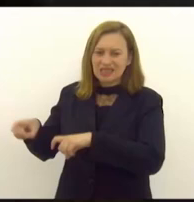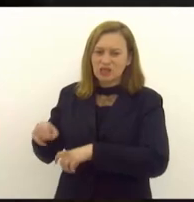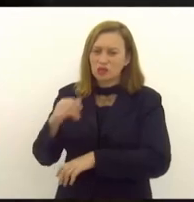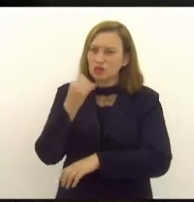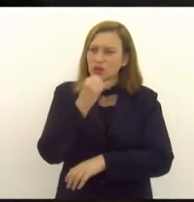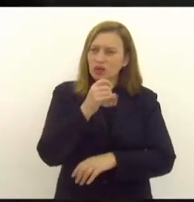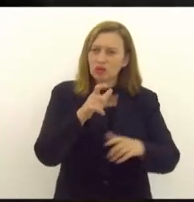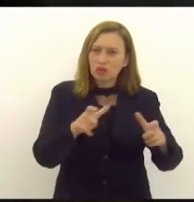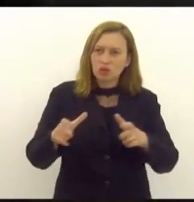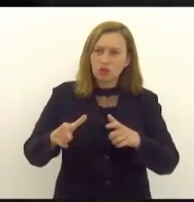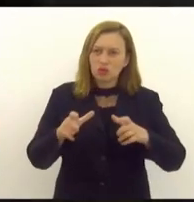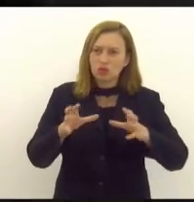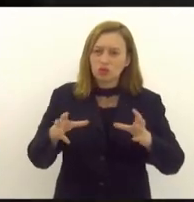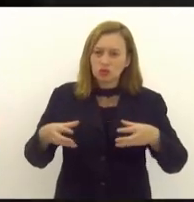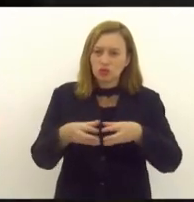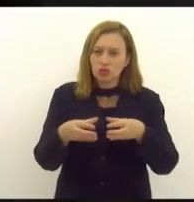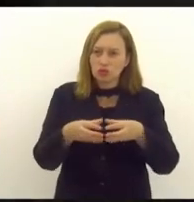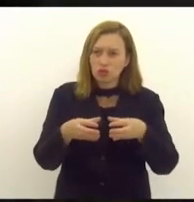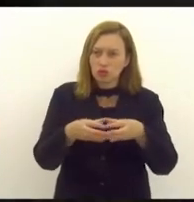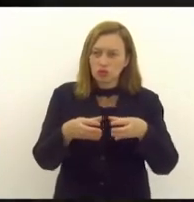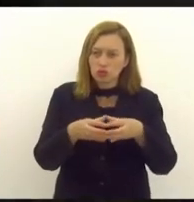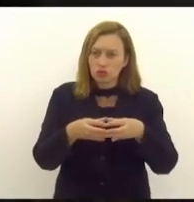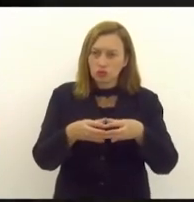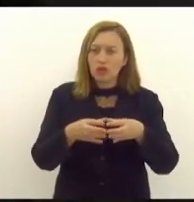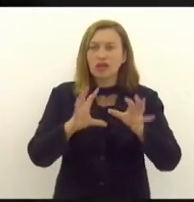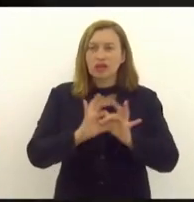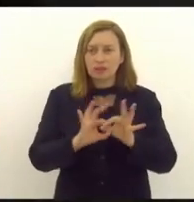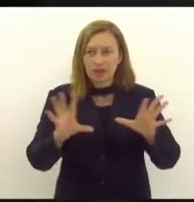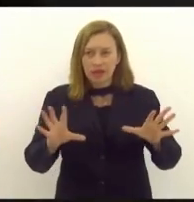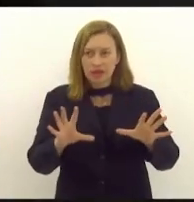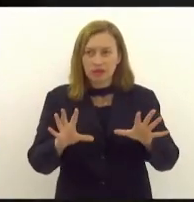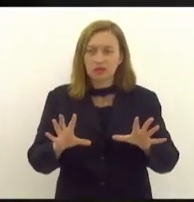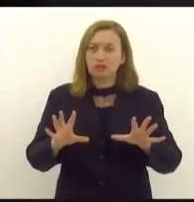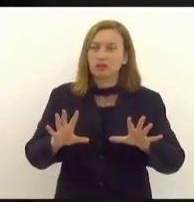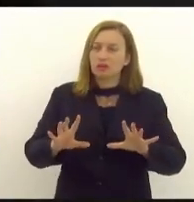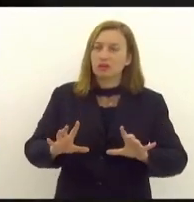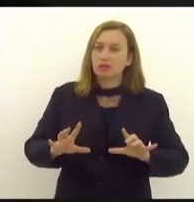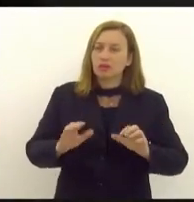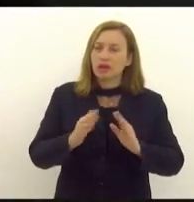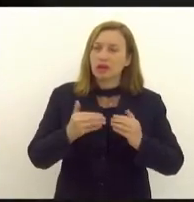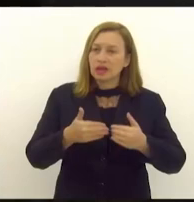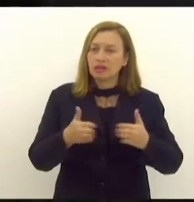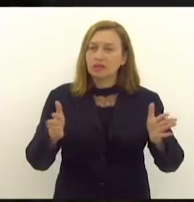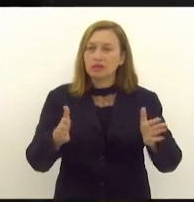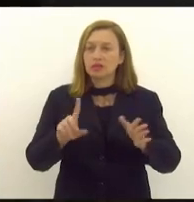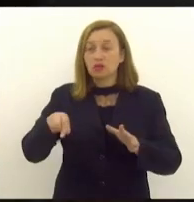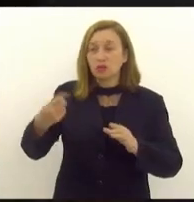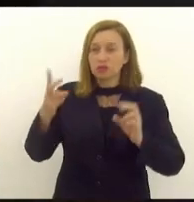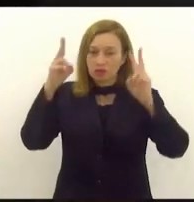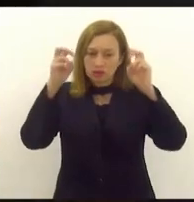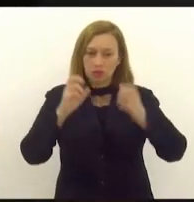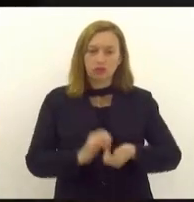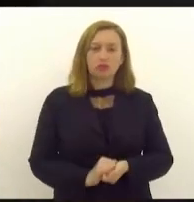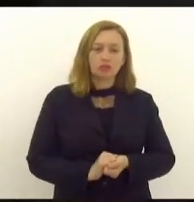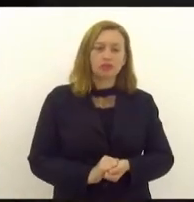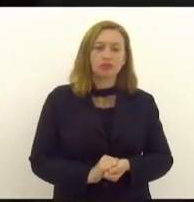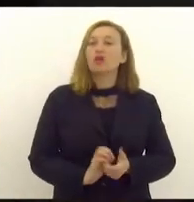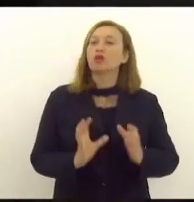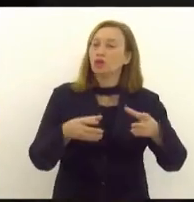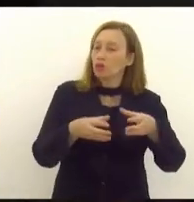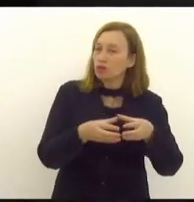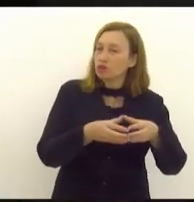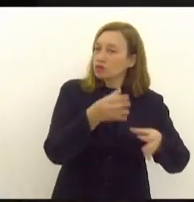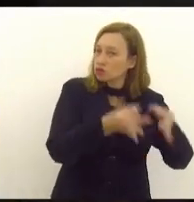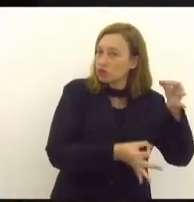uso coletivo para entretenimento autorizados para funcionamento e dá outras providências pareceres das